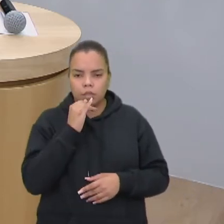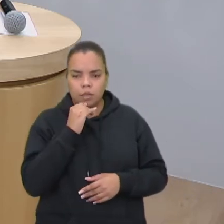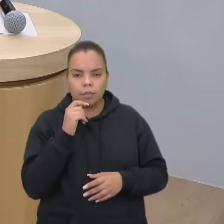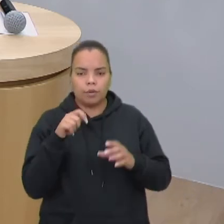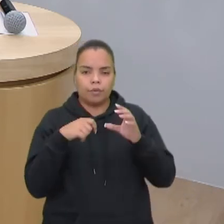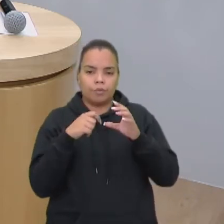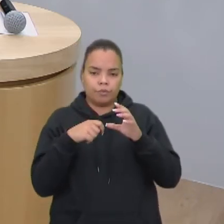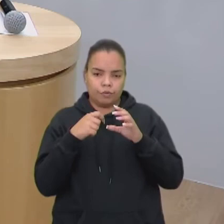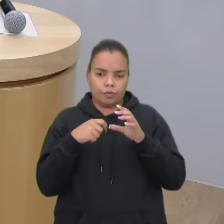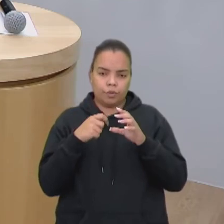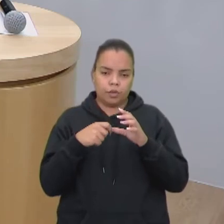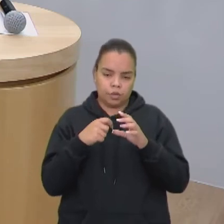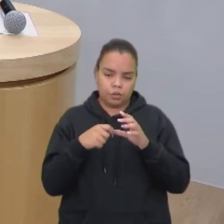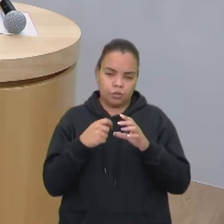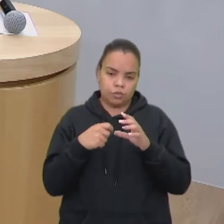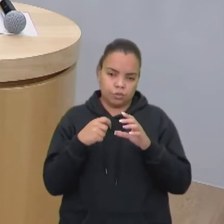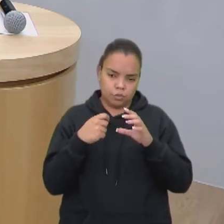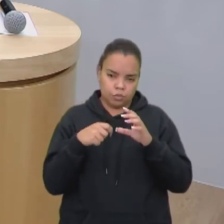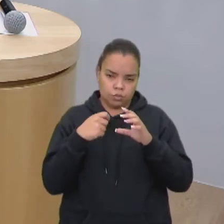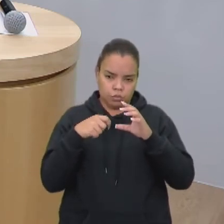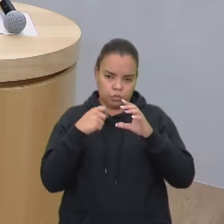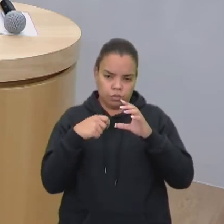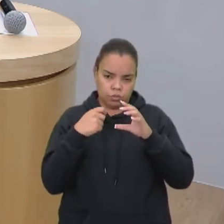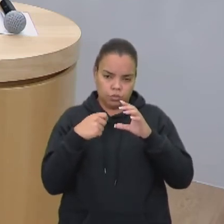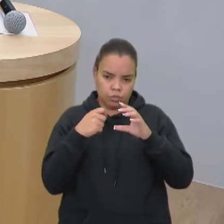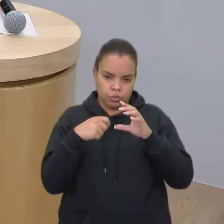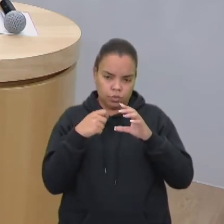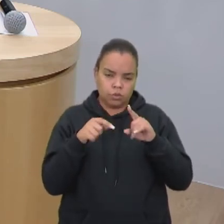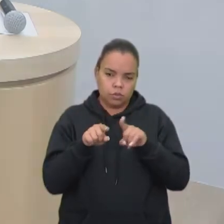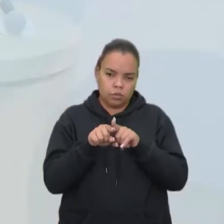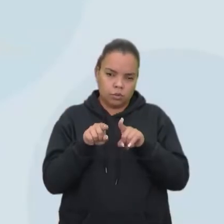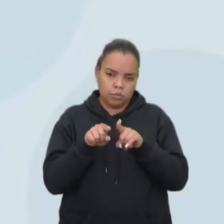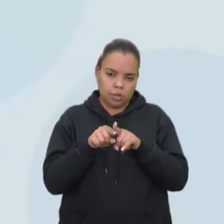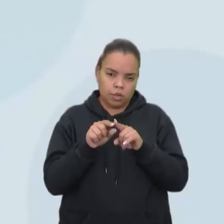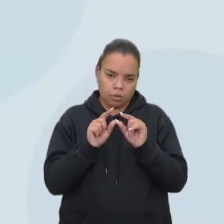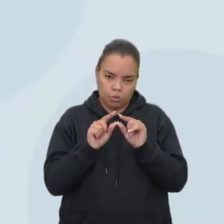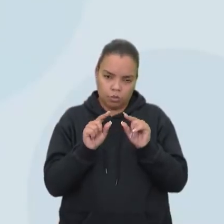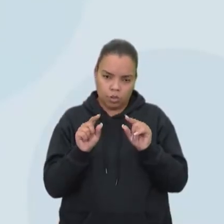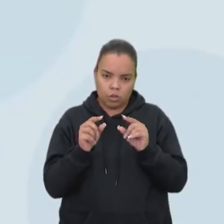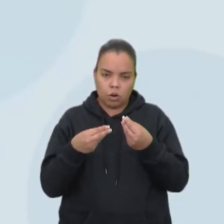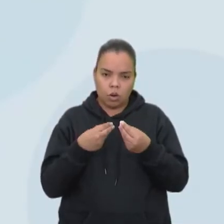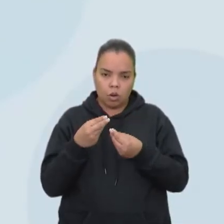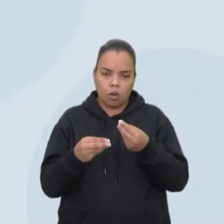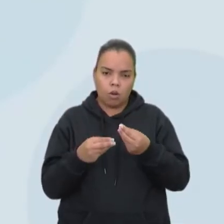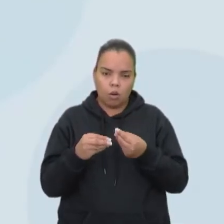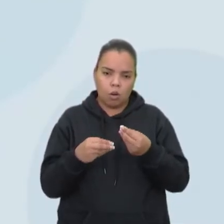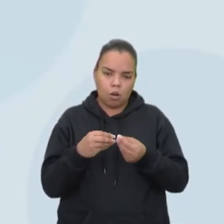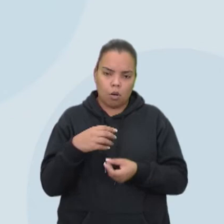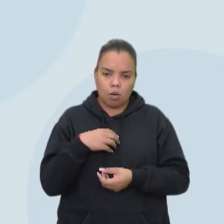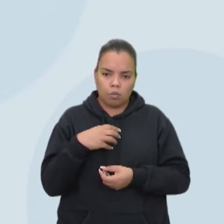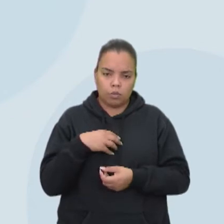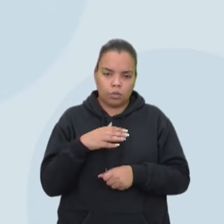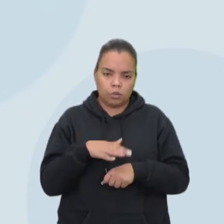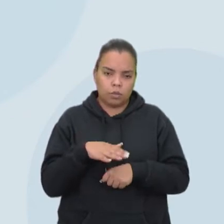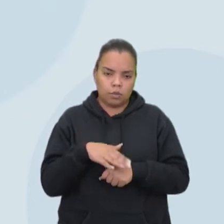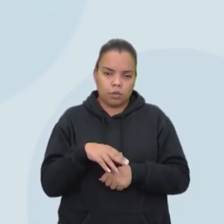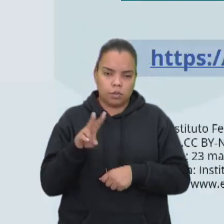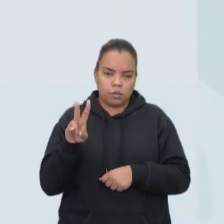bem grandinho, mas vou passar só um trecho para perceber como é que funciona o vlog aí para vocês.